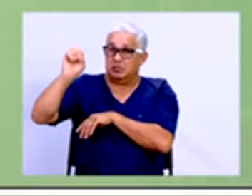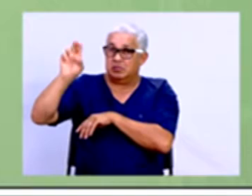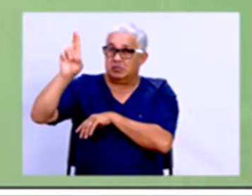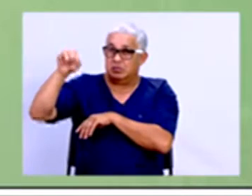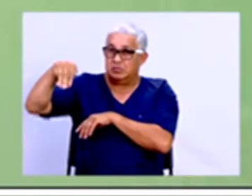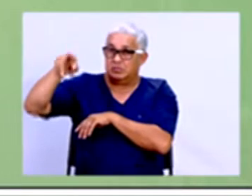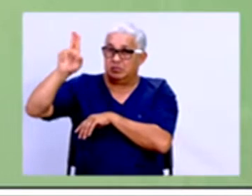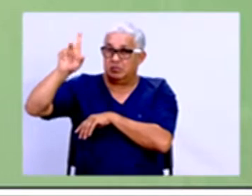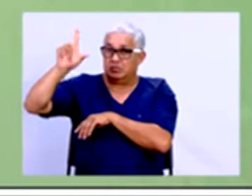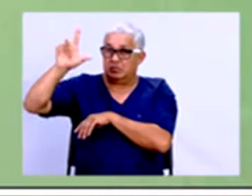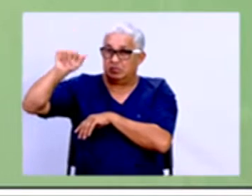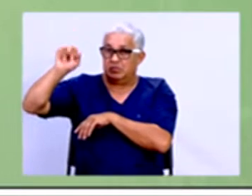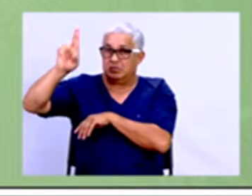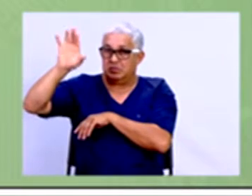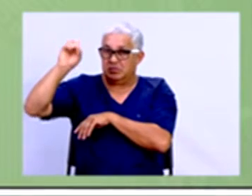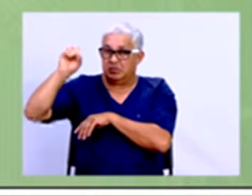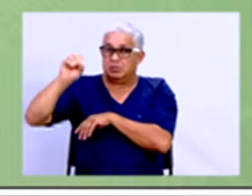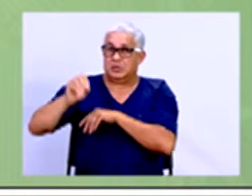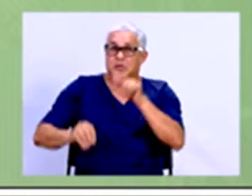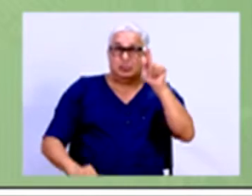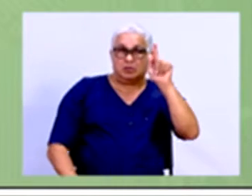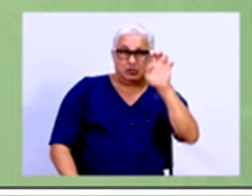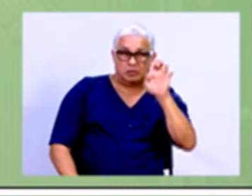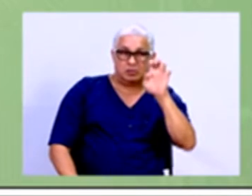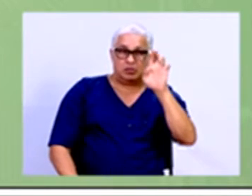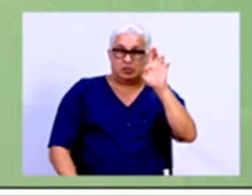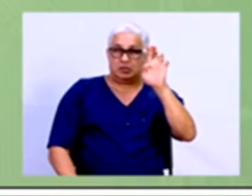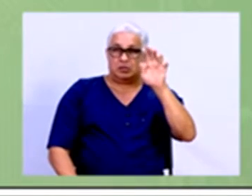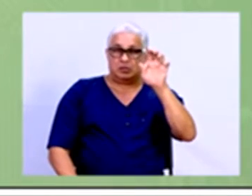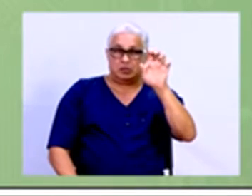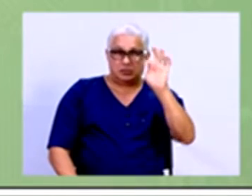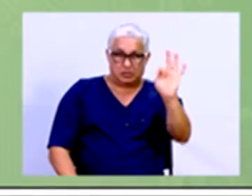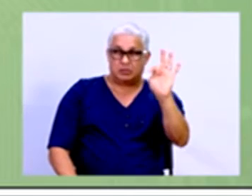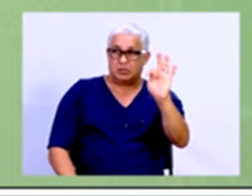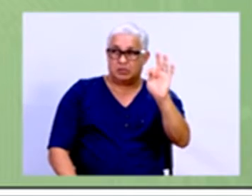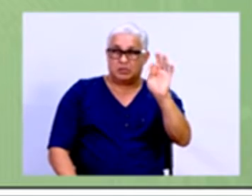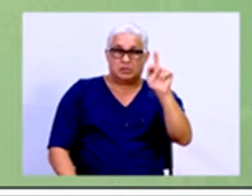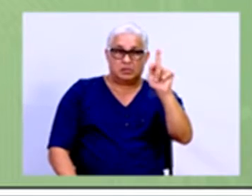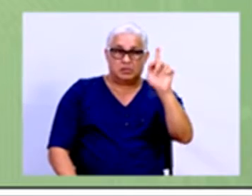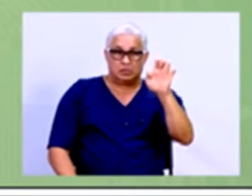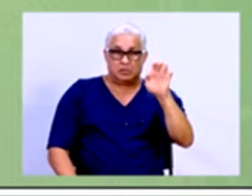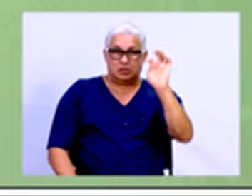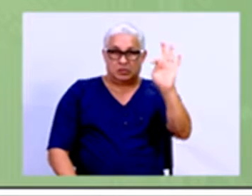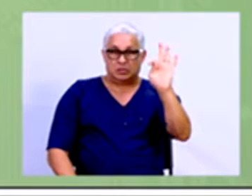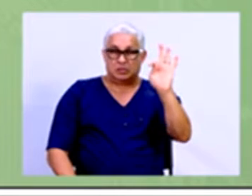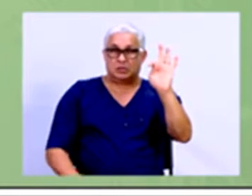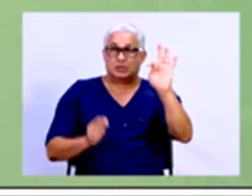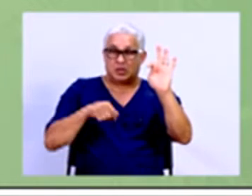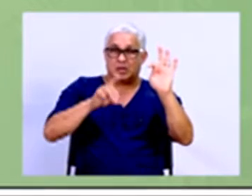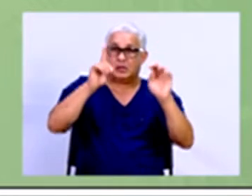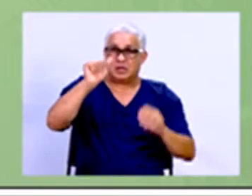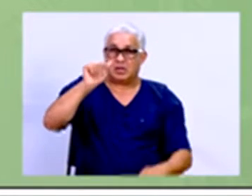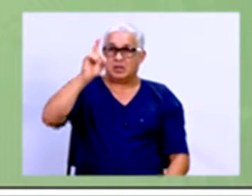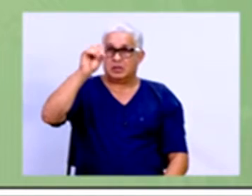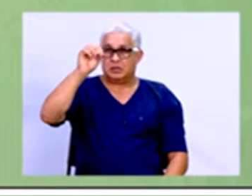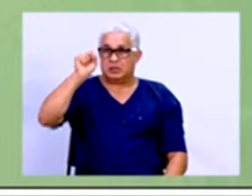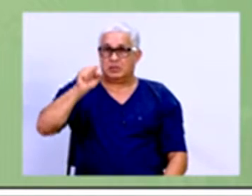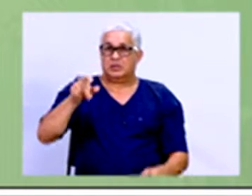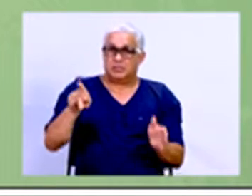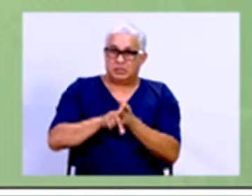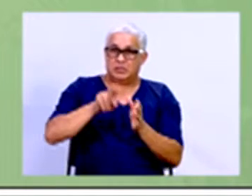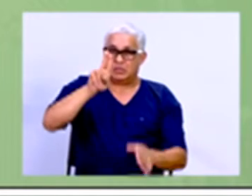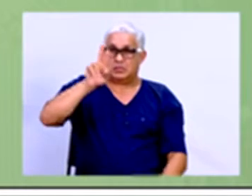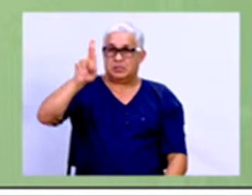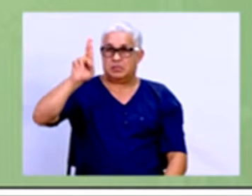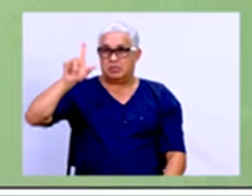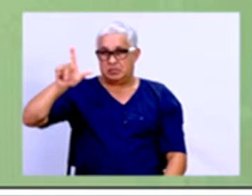GET, desculpa, né? O método GET, né, ele serve para tratar os dados na URL